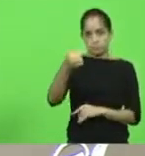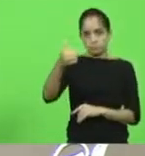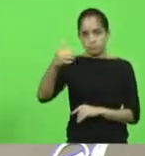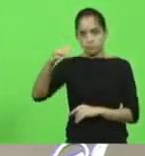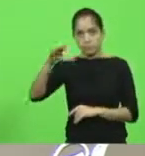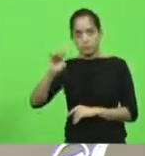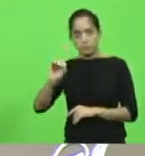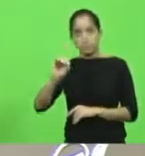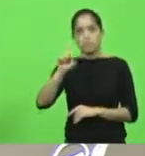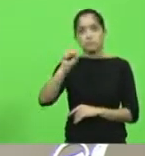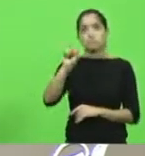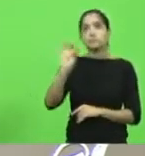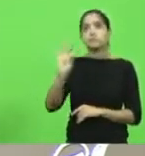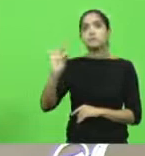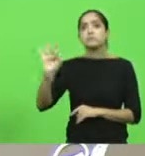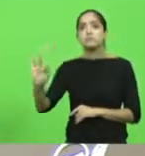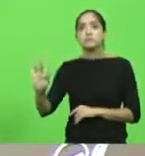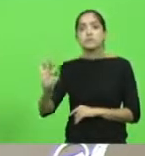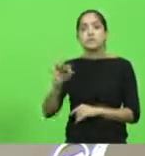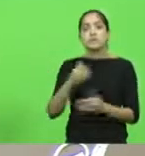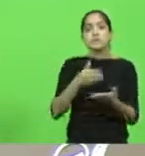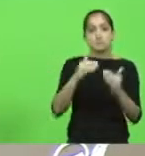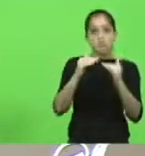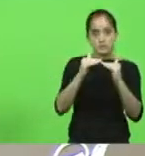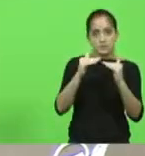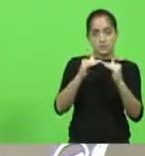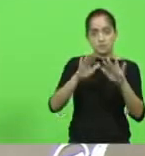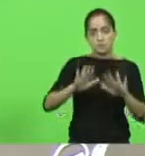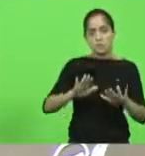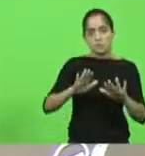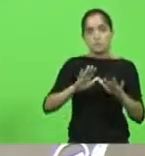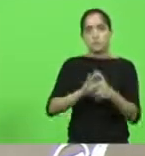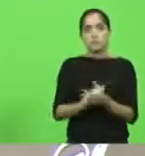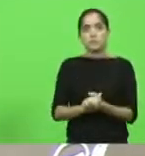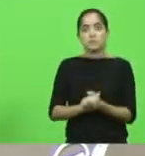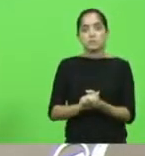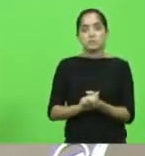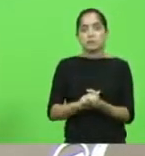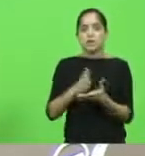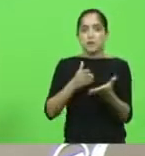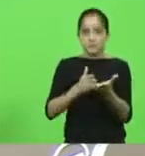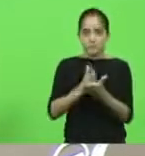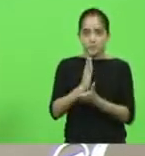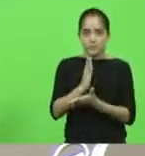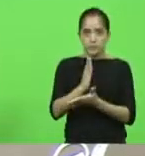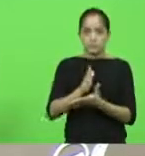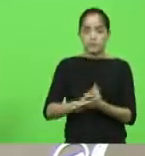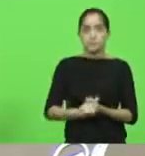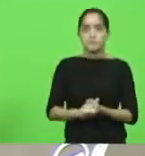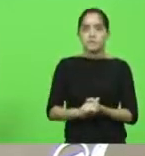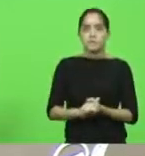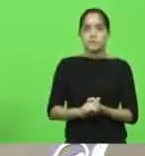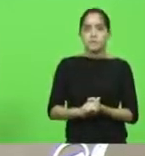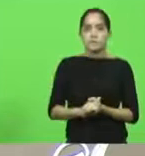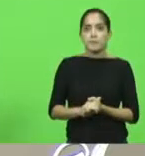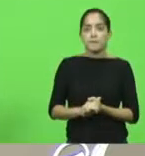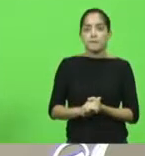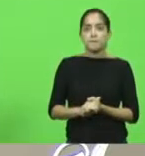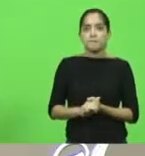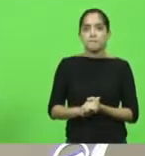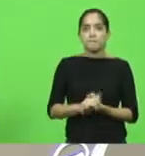STF. Deputados que aprovam permaneçam como se encontra. Aprovado por unanimidade.